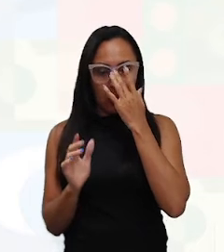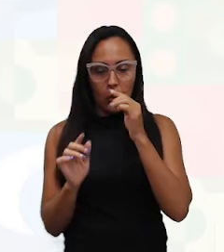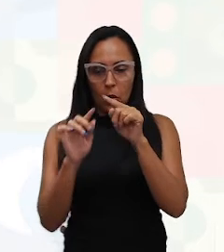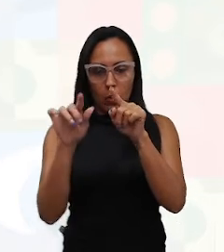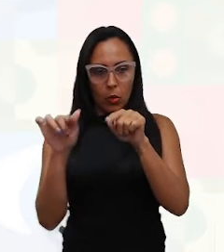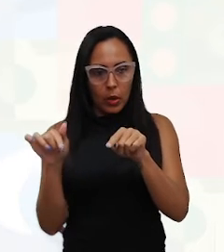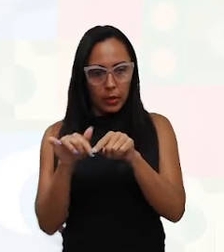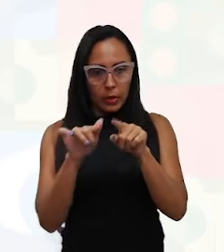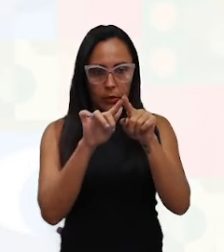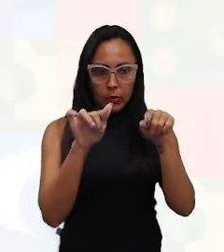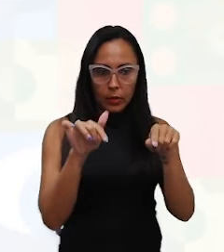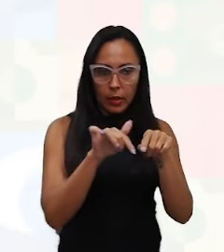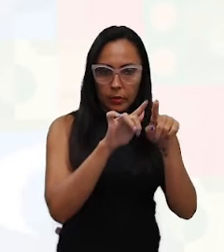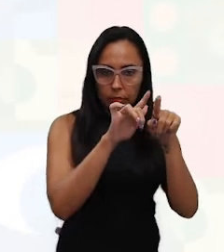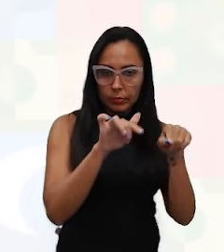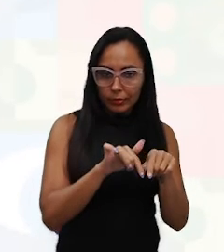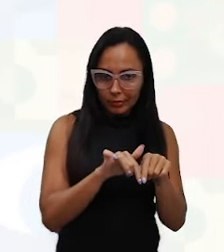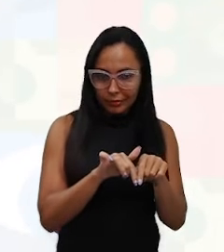piso.